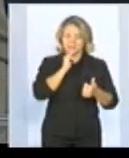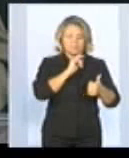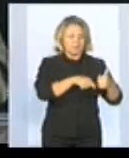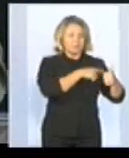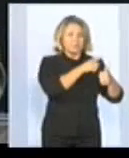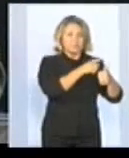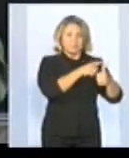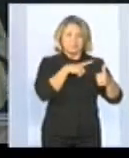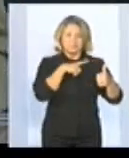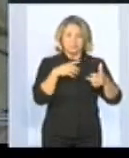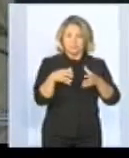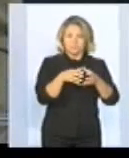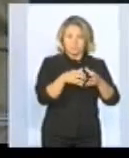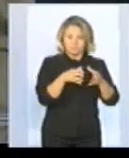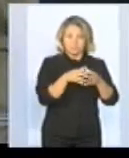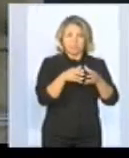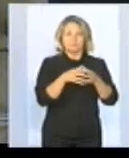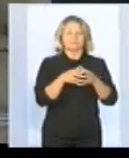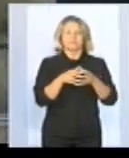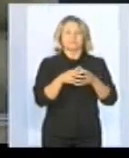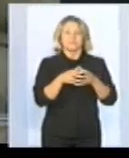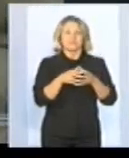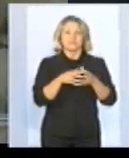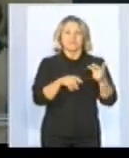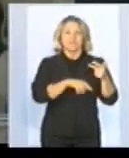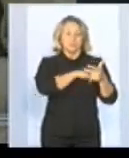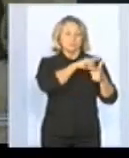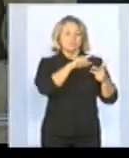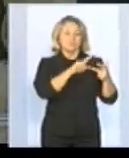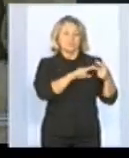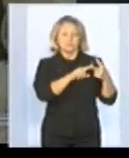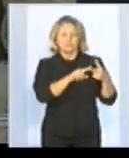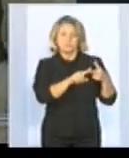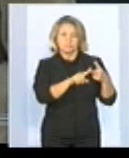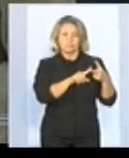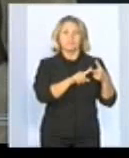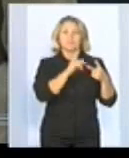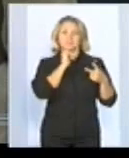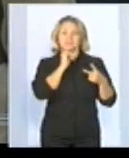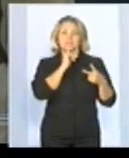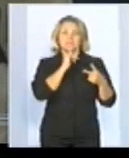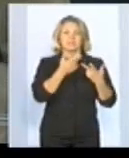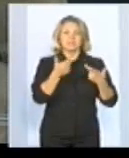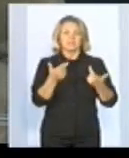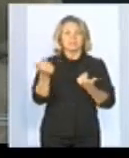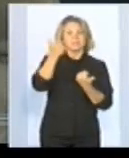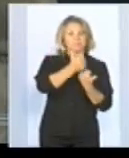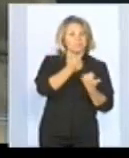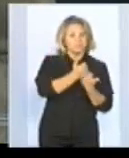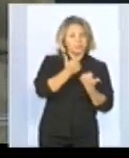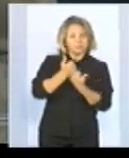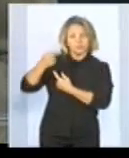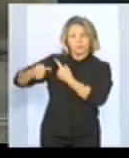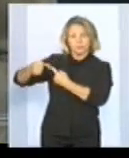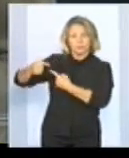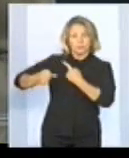esse primeiro dogma de que as regulações não envelhecem. E o segundo dogma, de que regulação é algo que substitui concorrência,